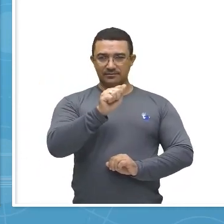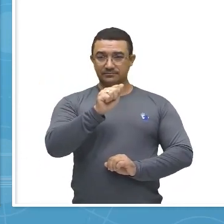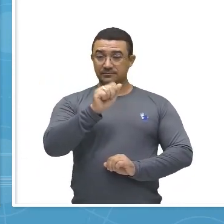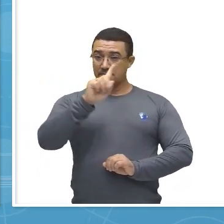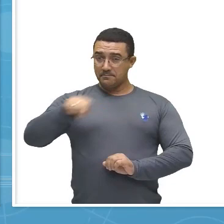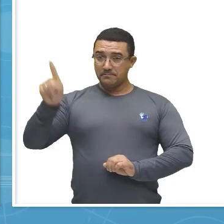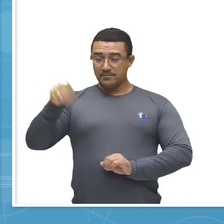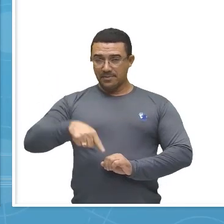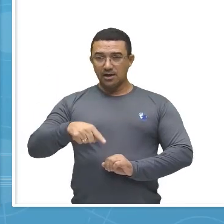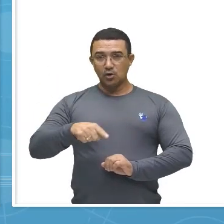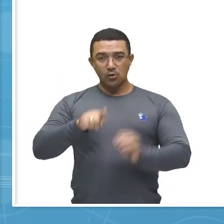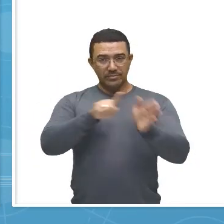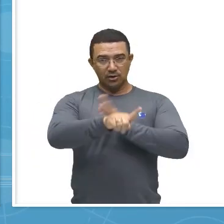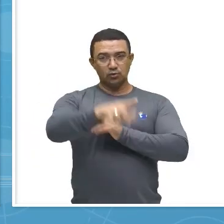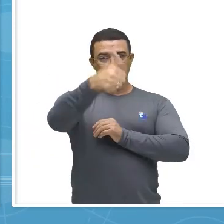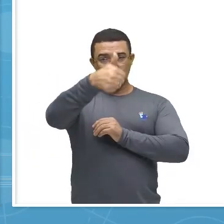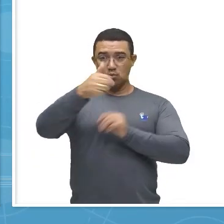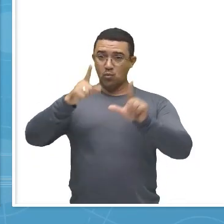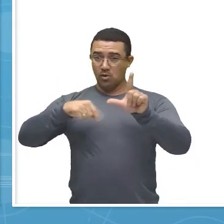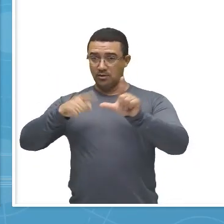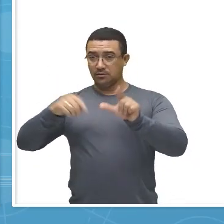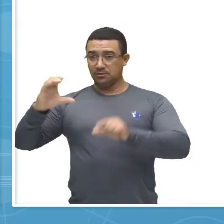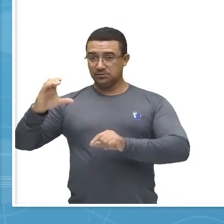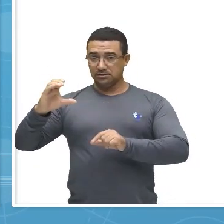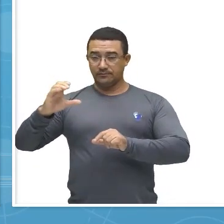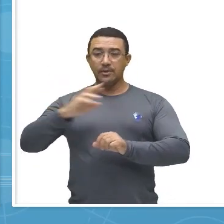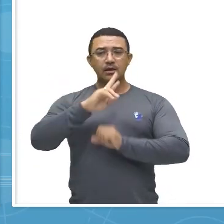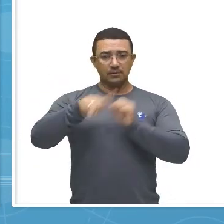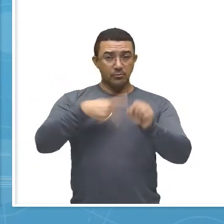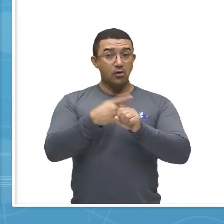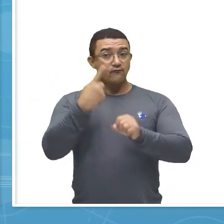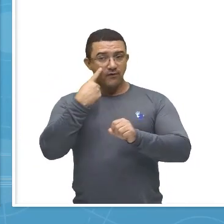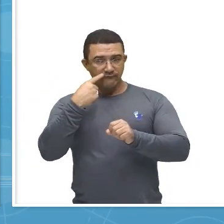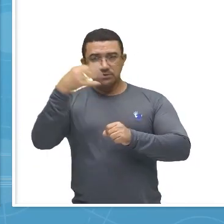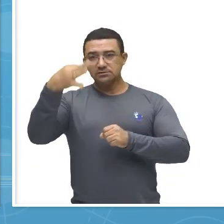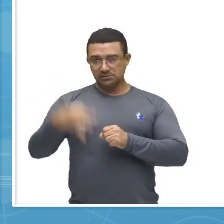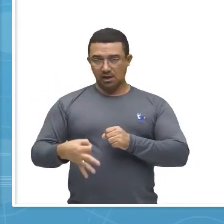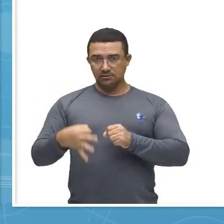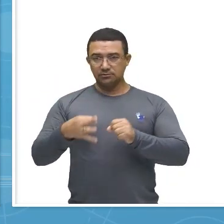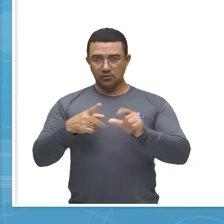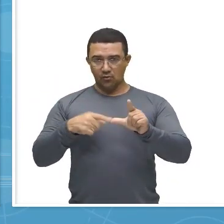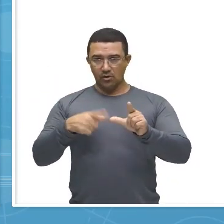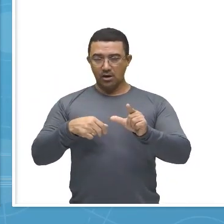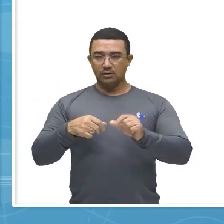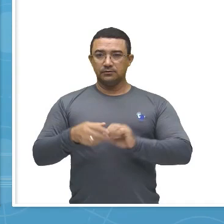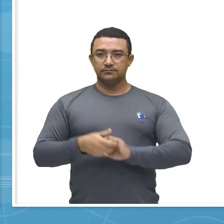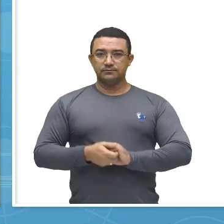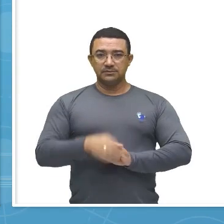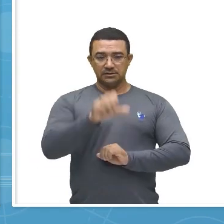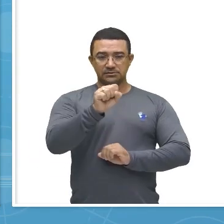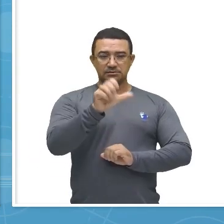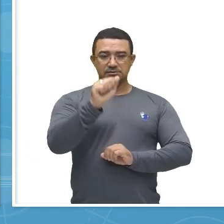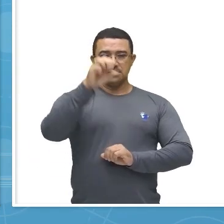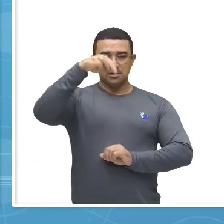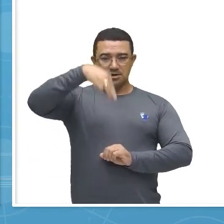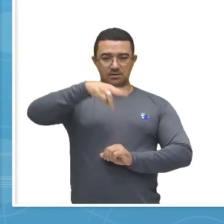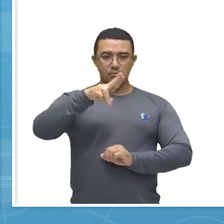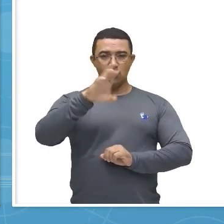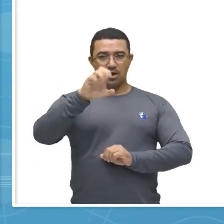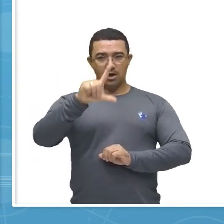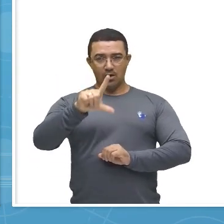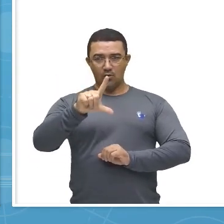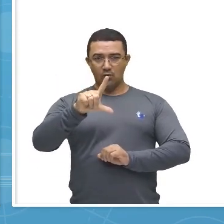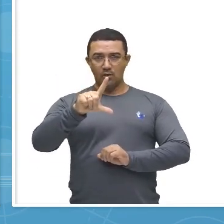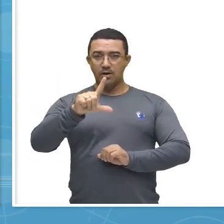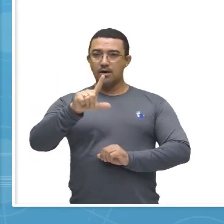Marcou na questão 1, ela marcou a letra C. Daqui a pouco nós vamos ver, Enaira, ver se você está correto. O Samuel Henrique marcou.